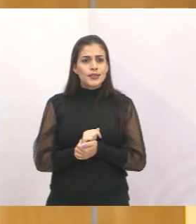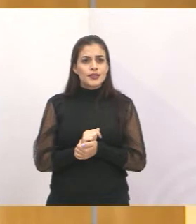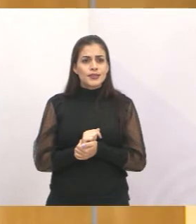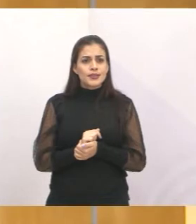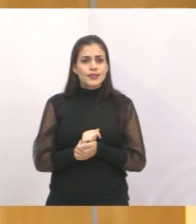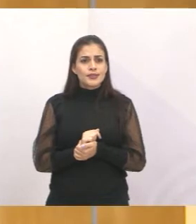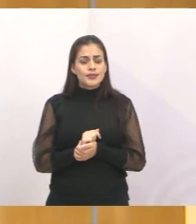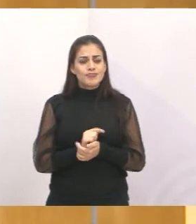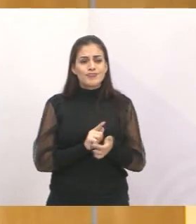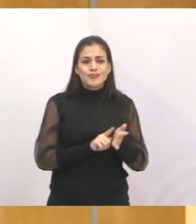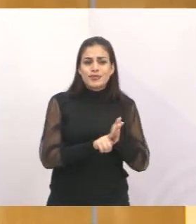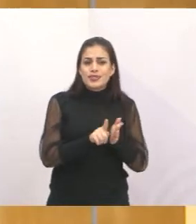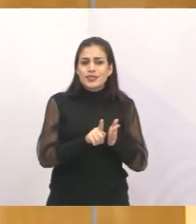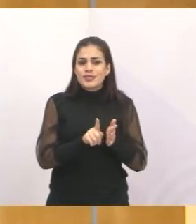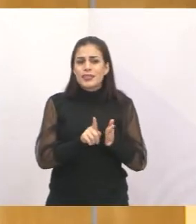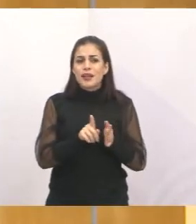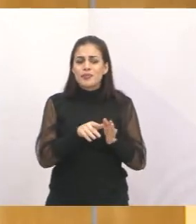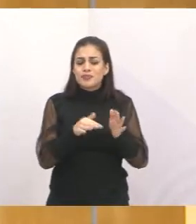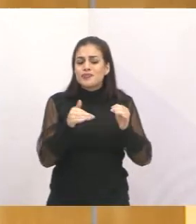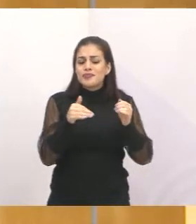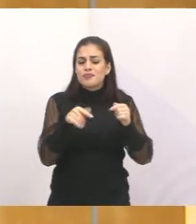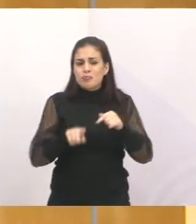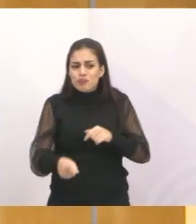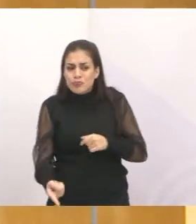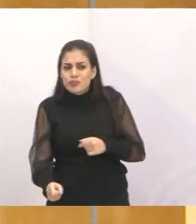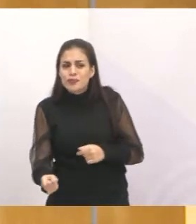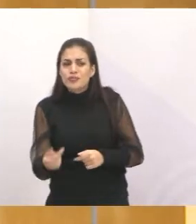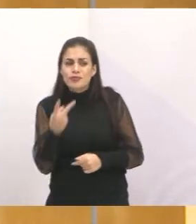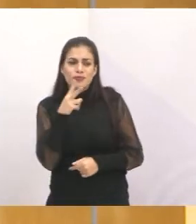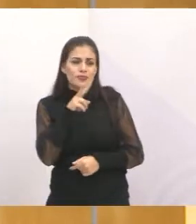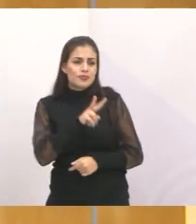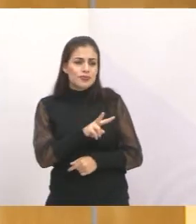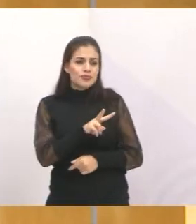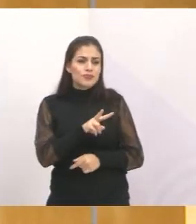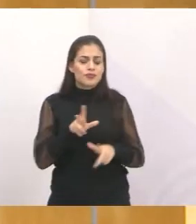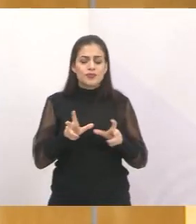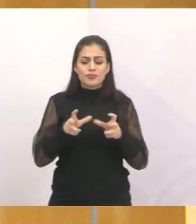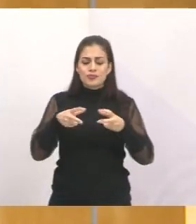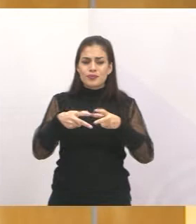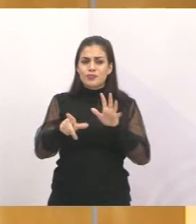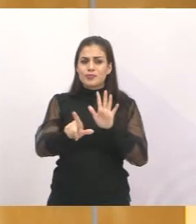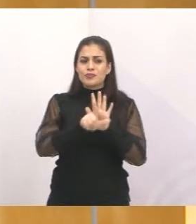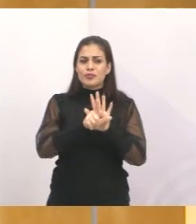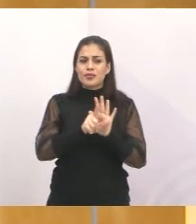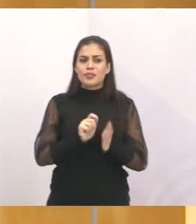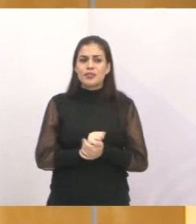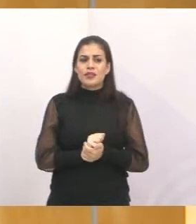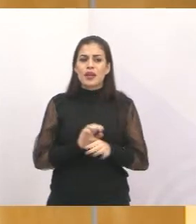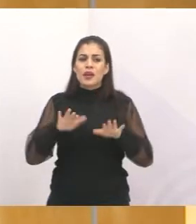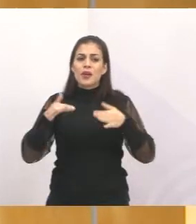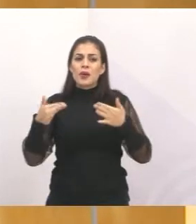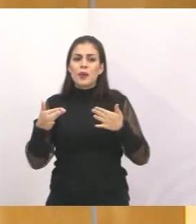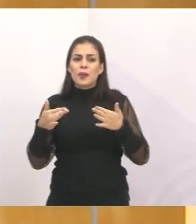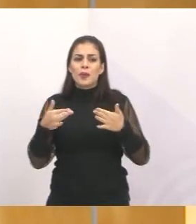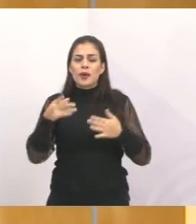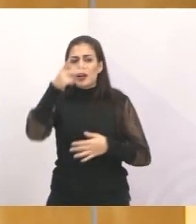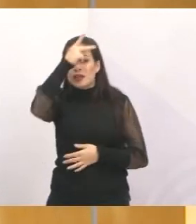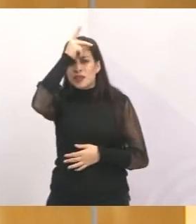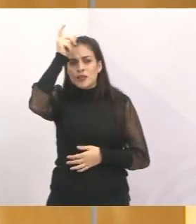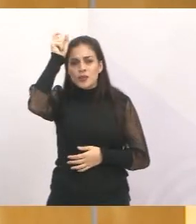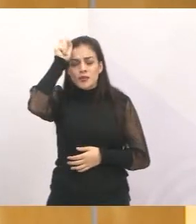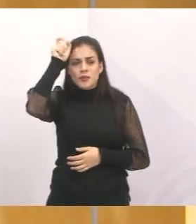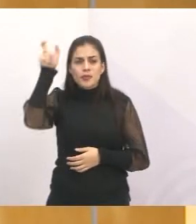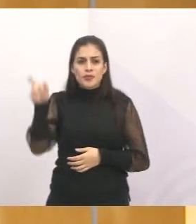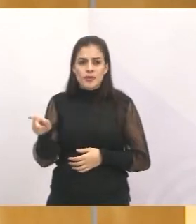questões mais profundas a serem tratadas nessa Casa de Leis. Quando o prefeito, sua mensagem, cita o